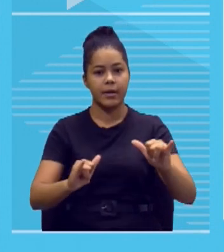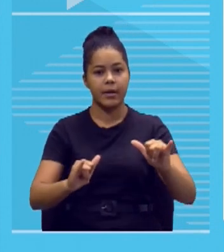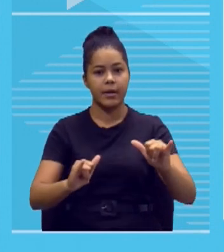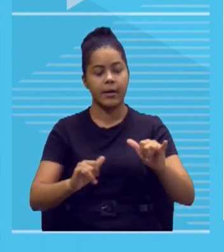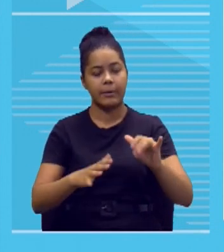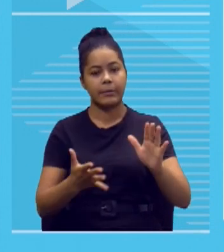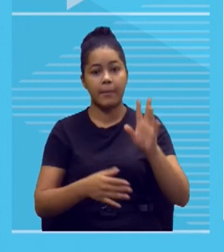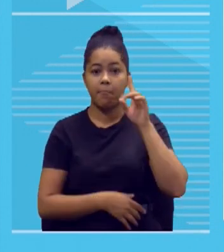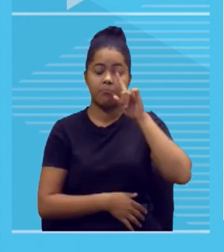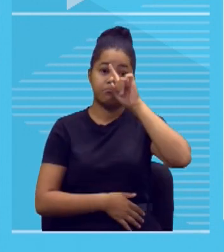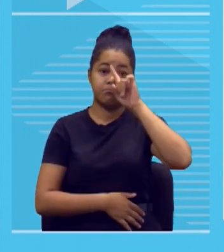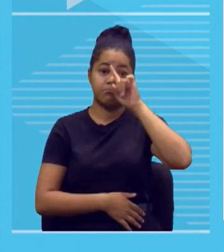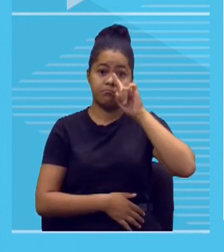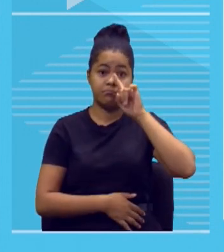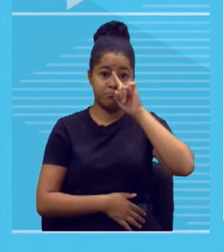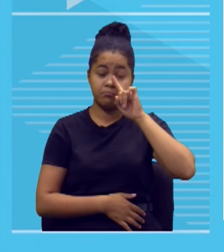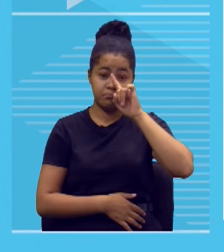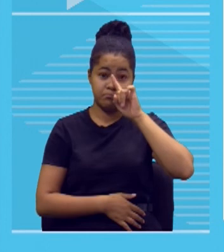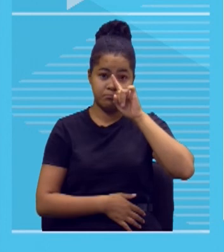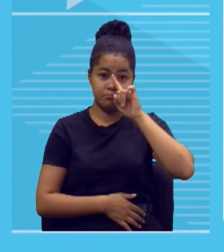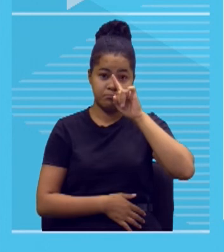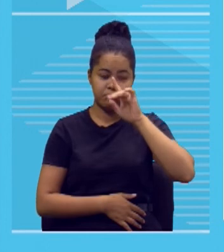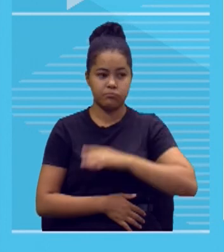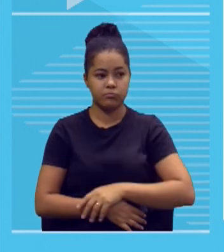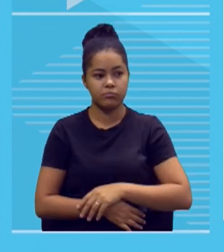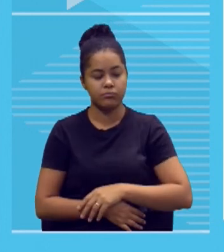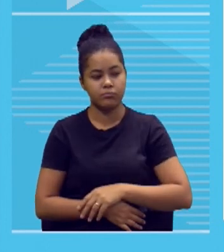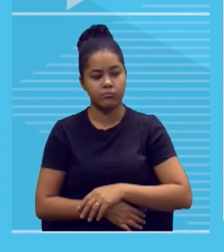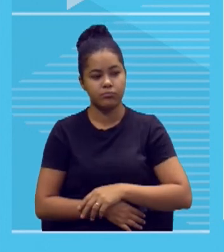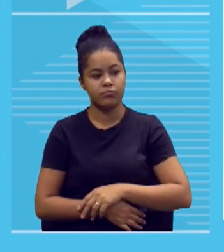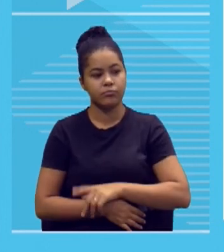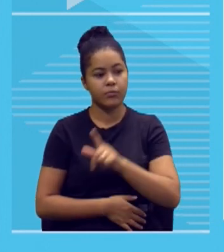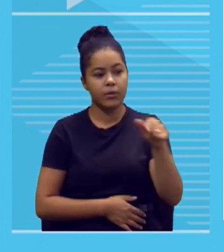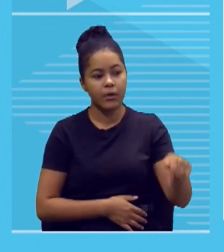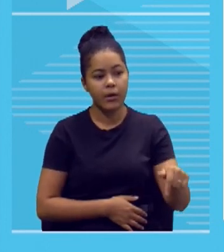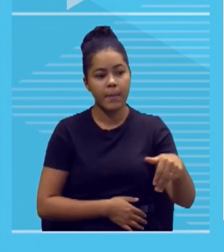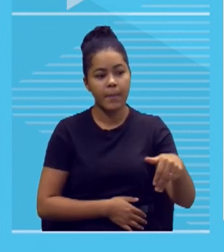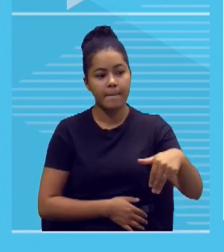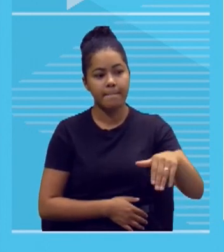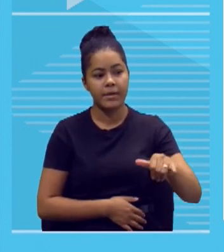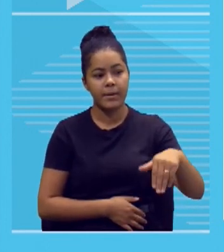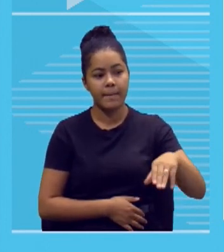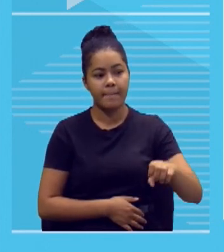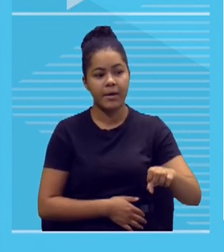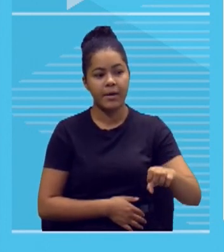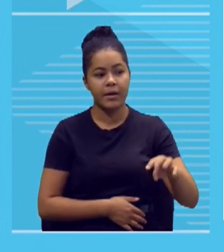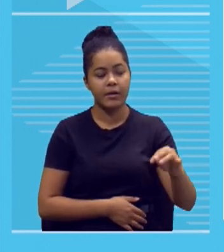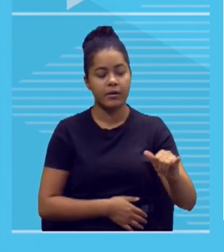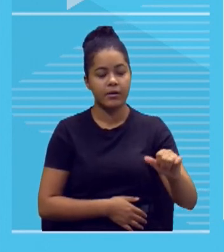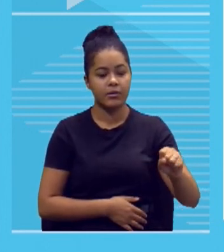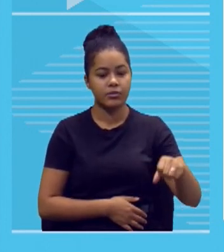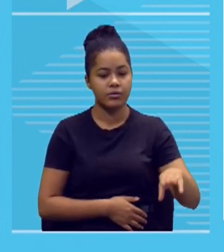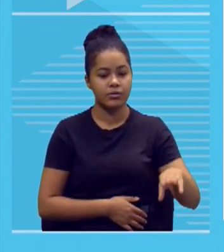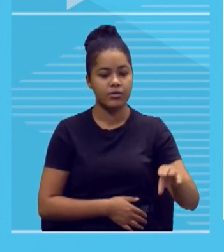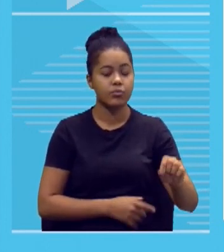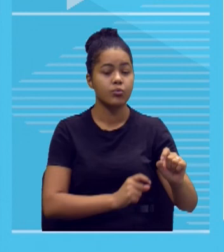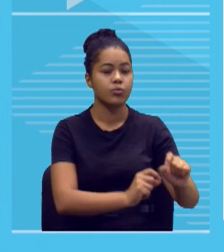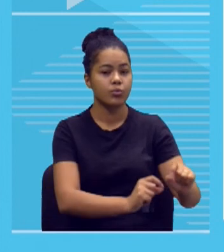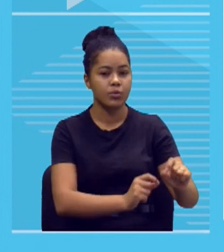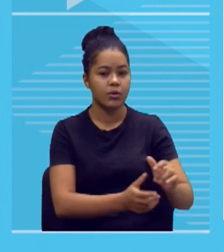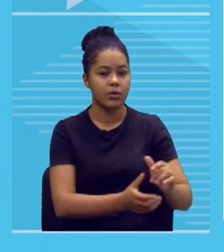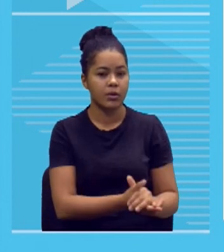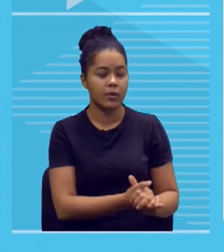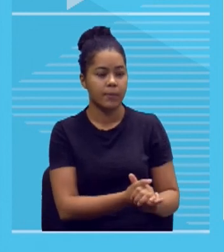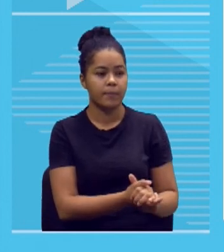eu só perigoso eu eo mimetismo é quando você tem um animal por exemplo que imita a